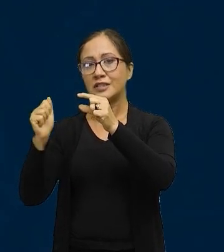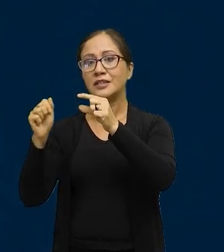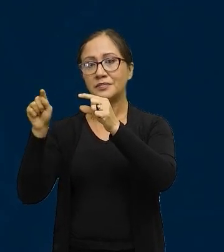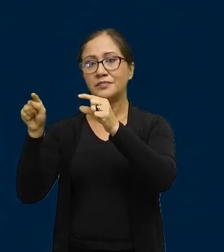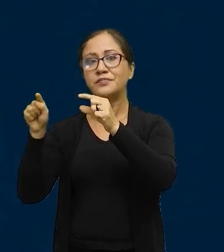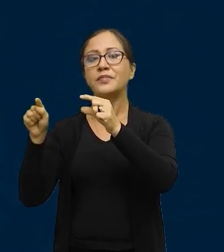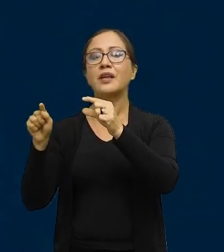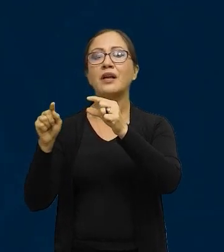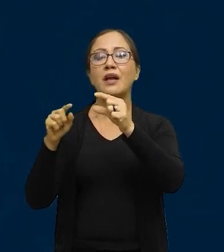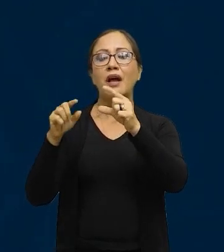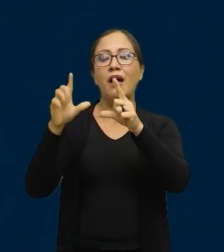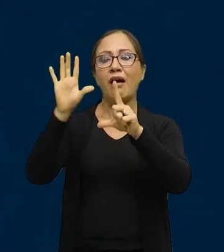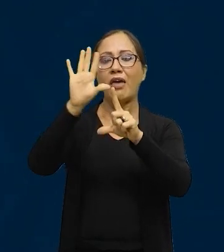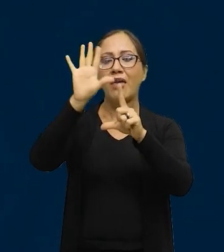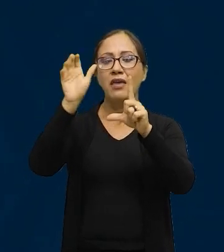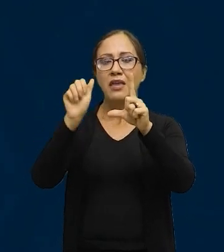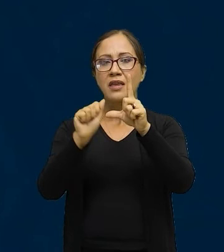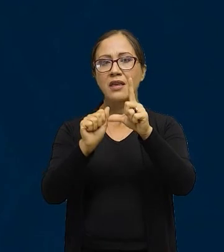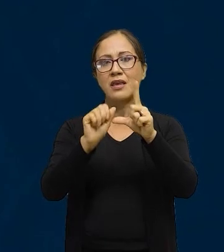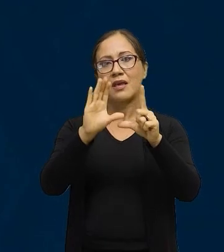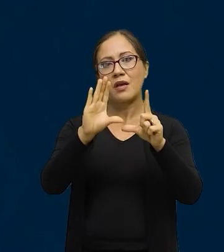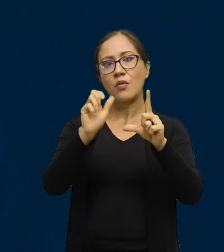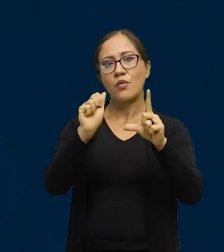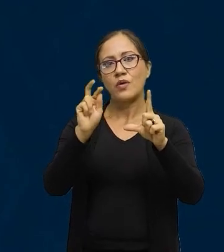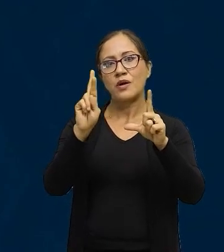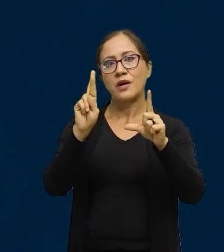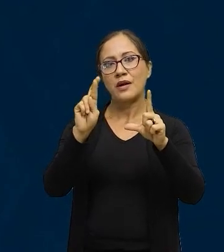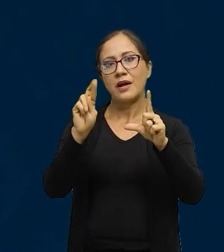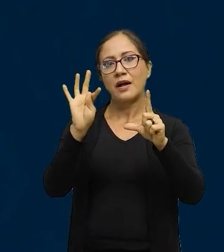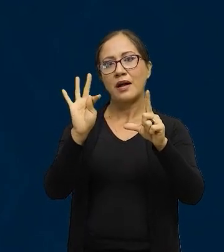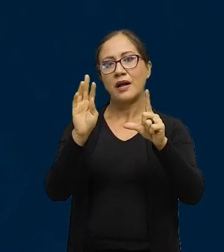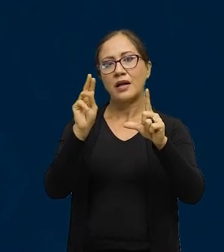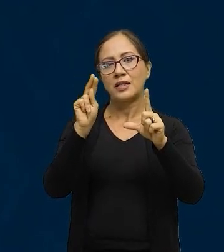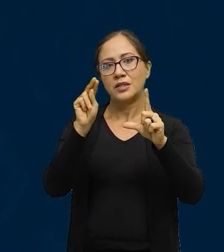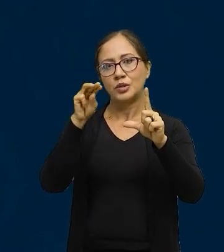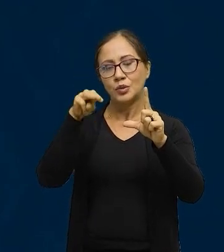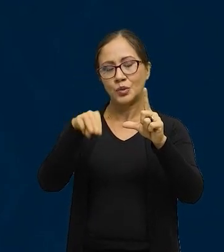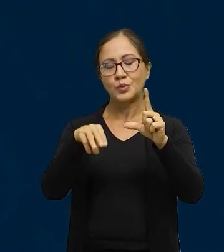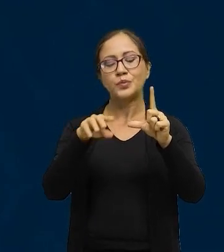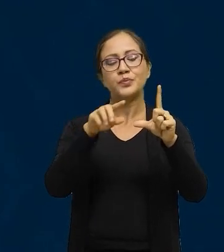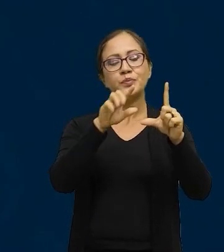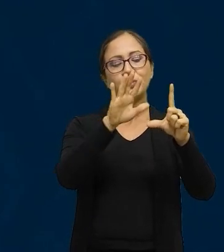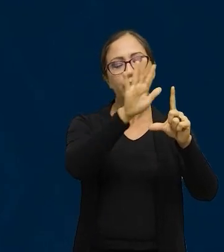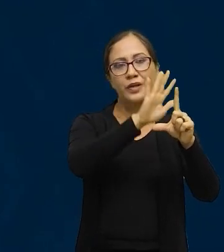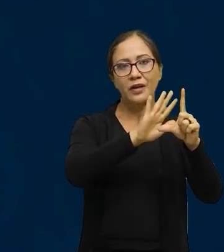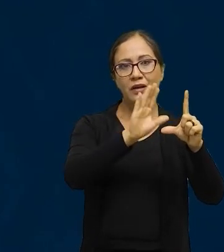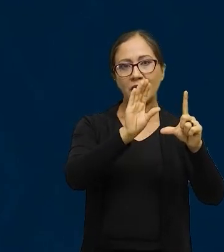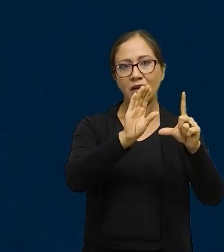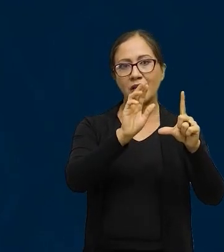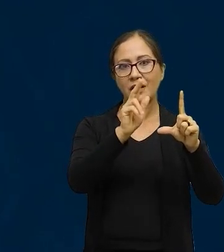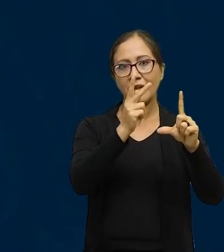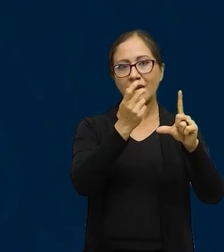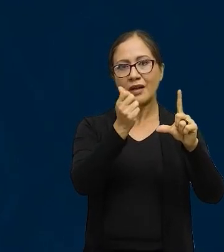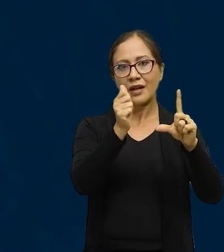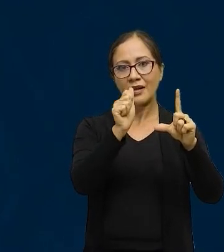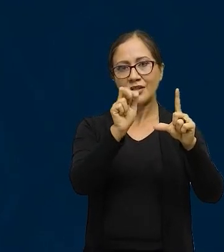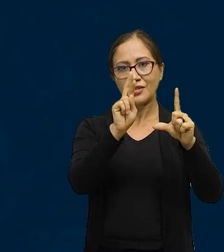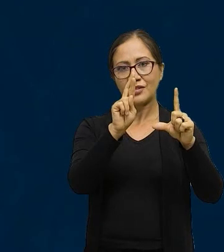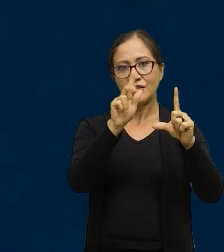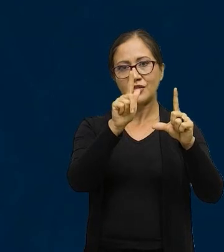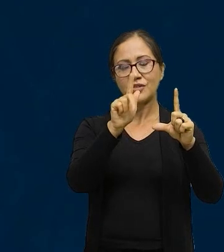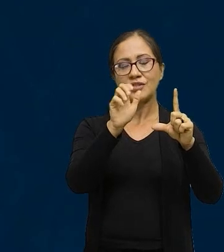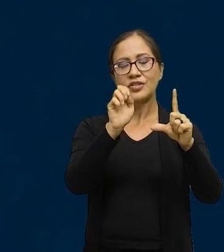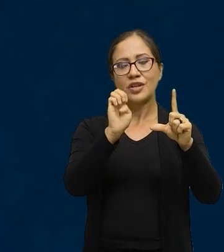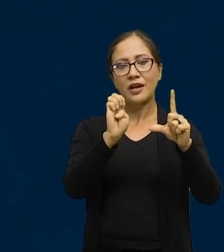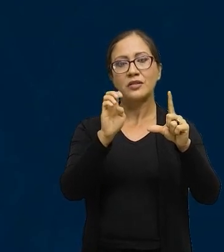de passar uma mensagem, fazer uma crítica. Mas eles têm algumas coisas de leveza.